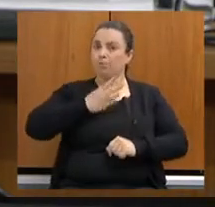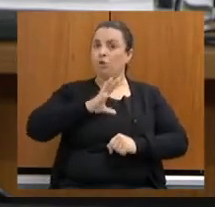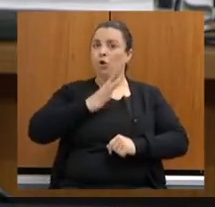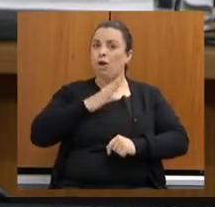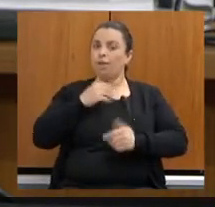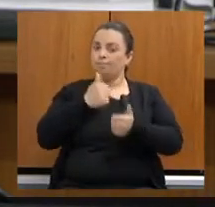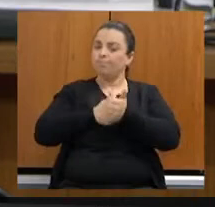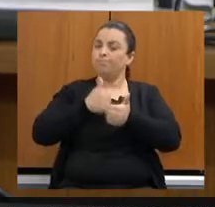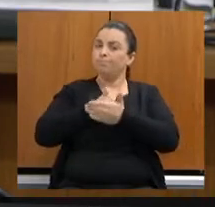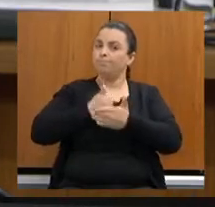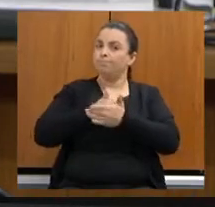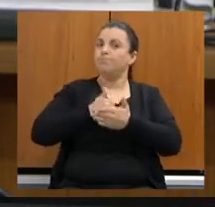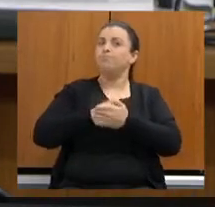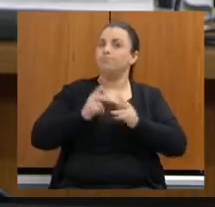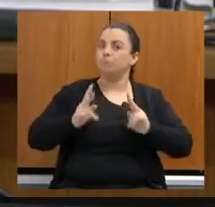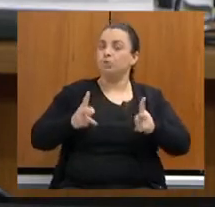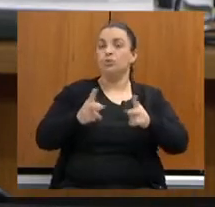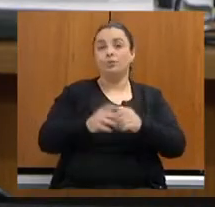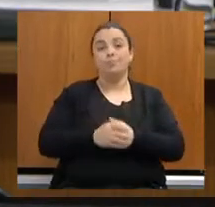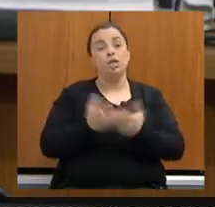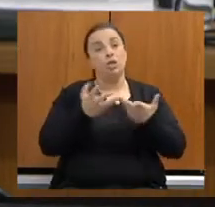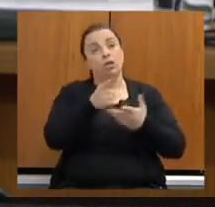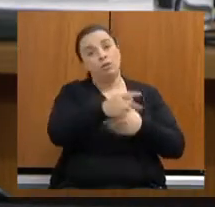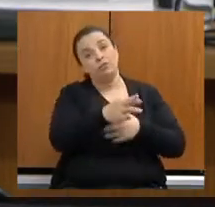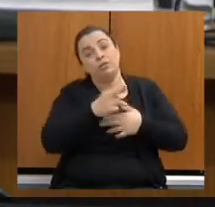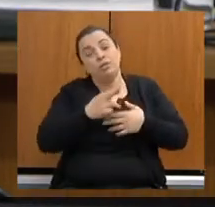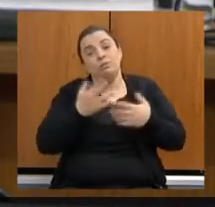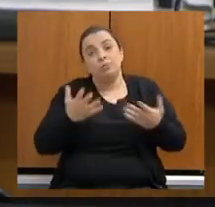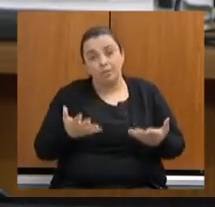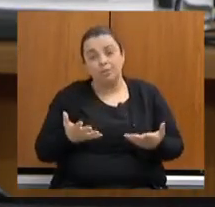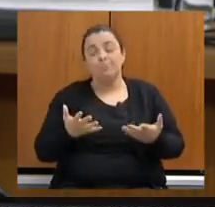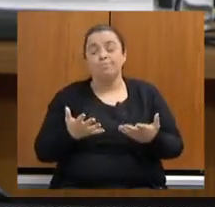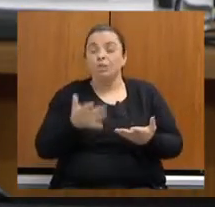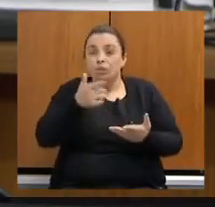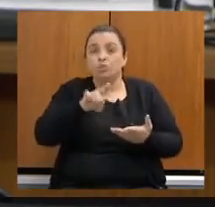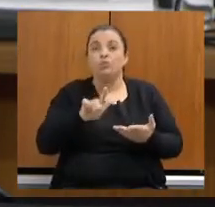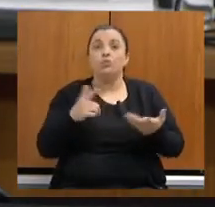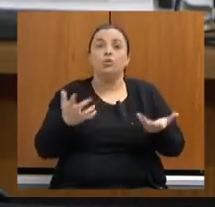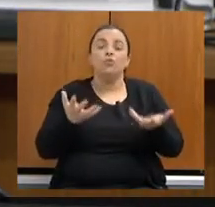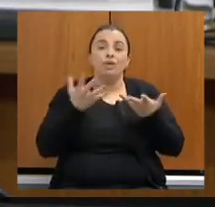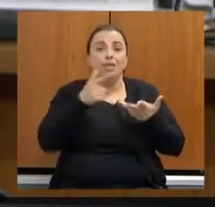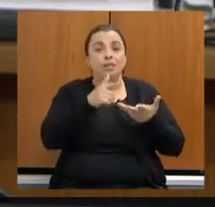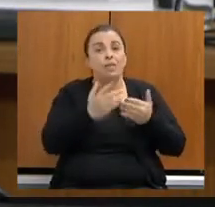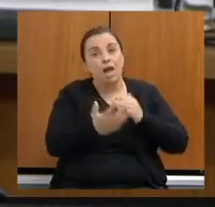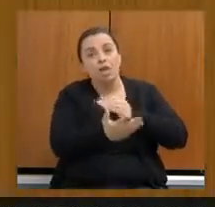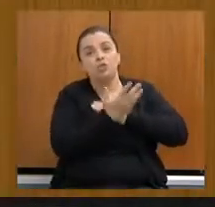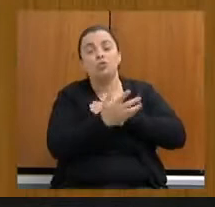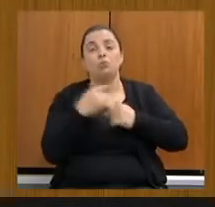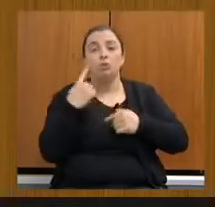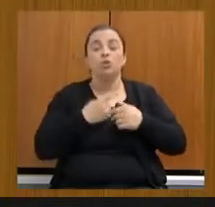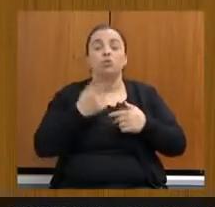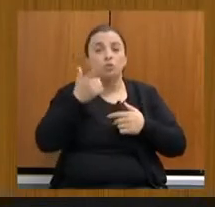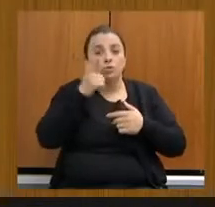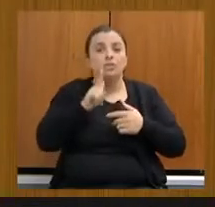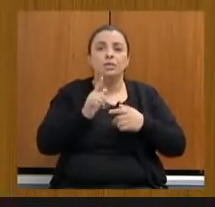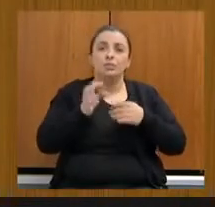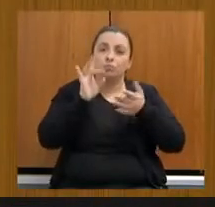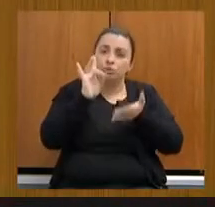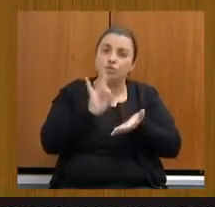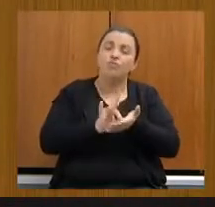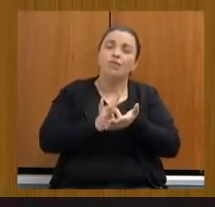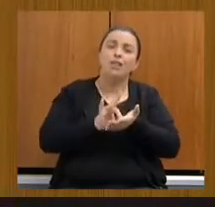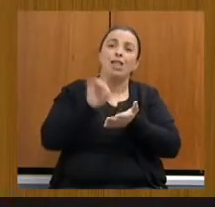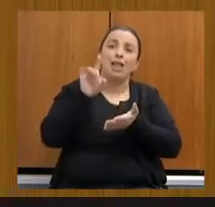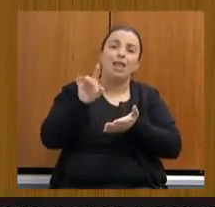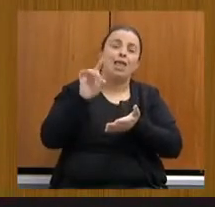vossa a resposta e a mais uma vez a colaboração para que a gente tentasse efetivamente de